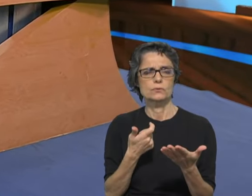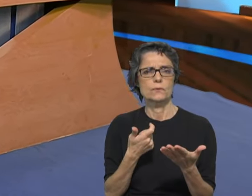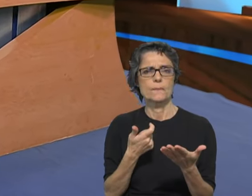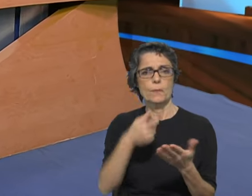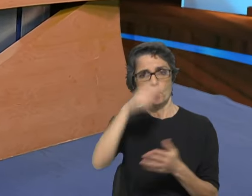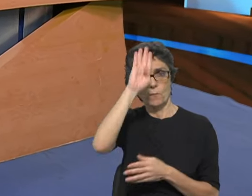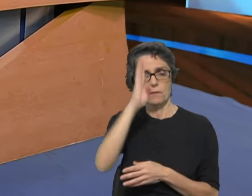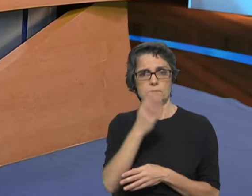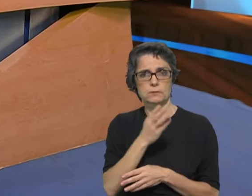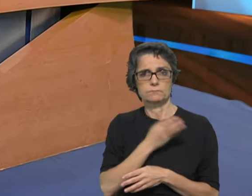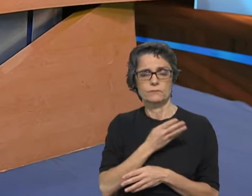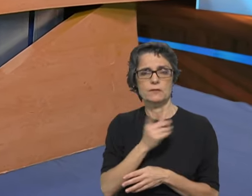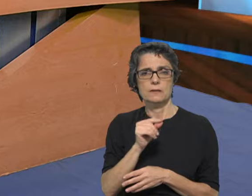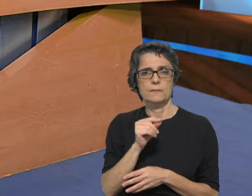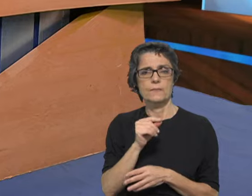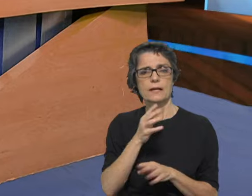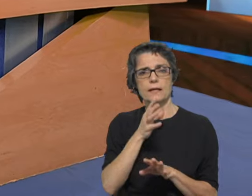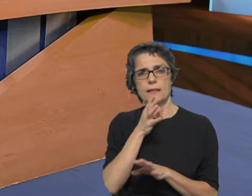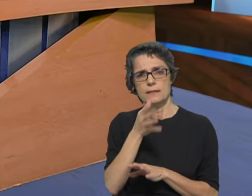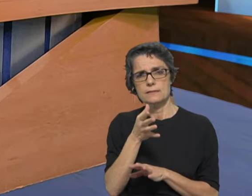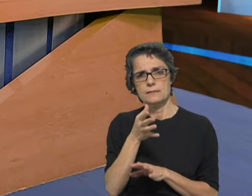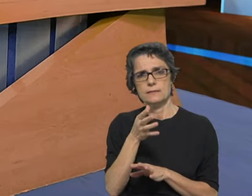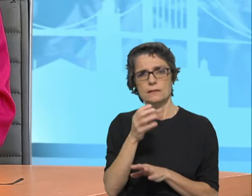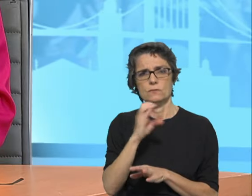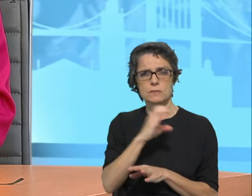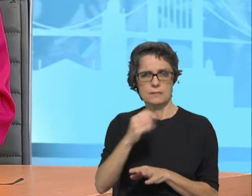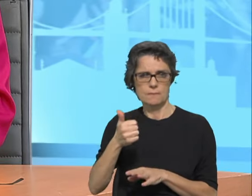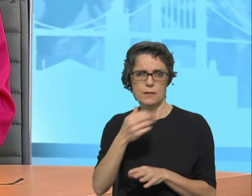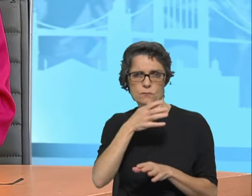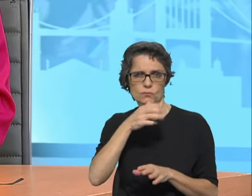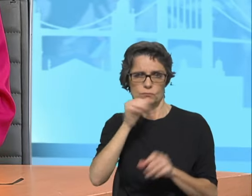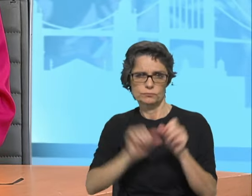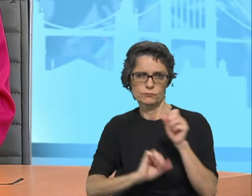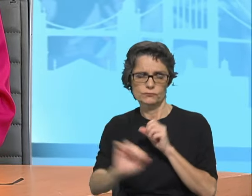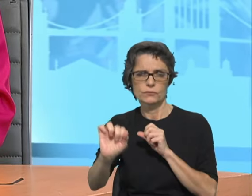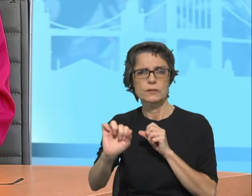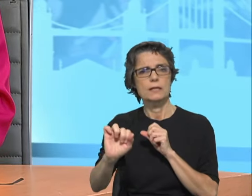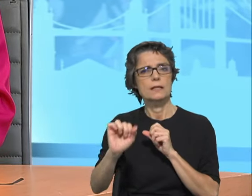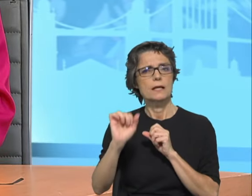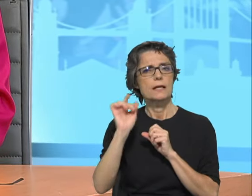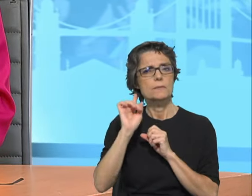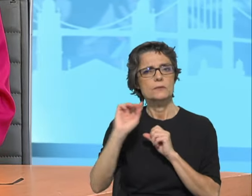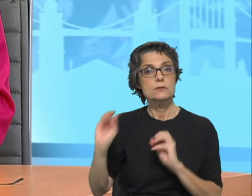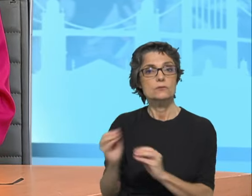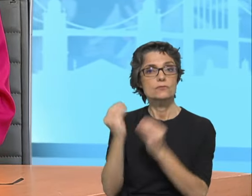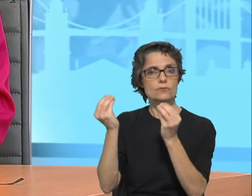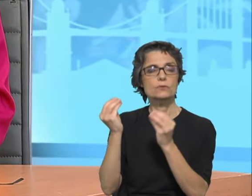Centro Cultural de Belém, o lugar dos jovens na construção da esperança. E vocês convocam os jovens também para estarem